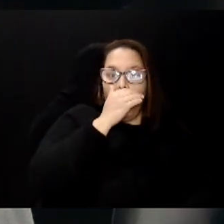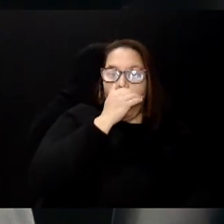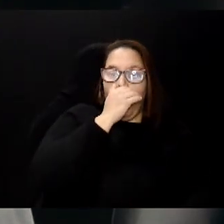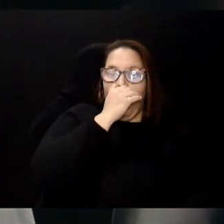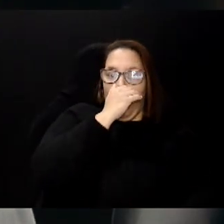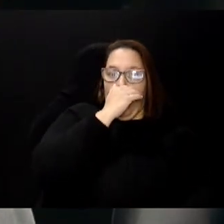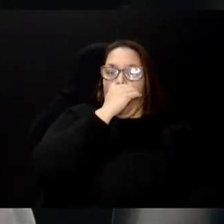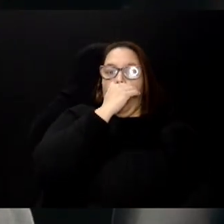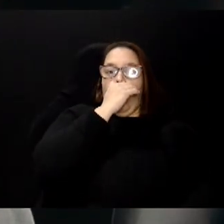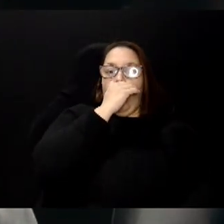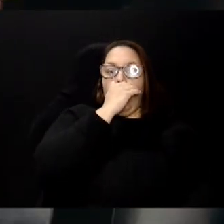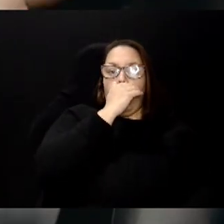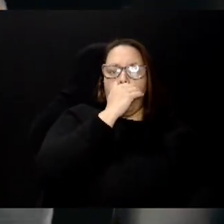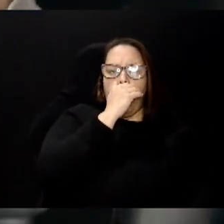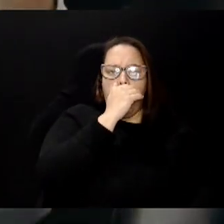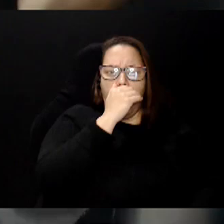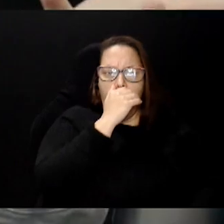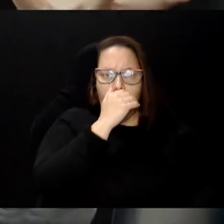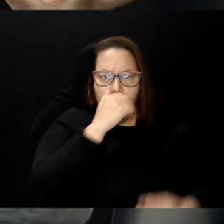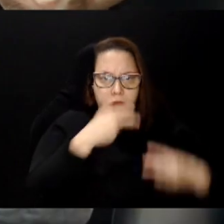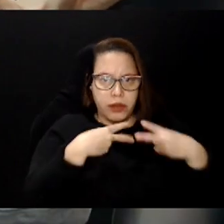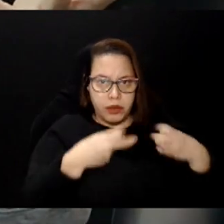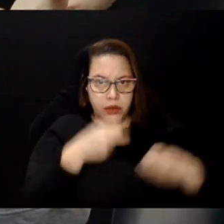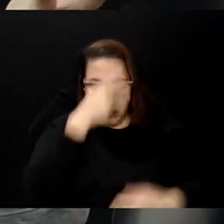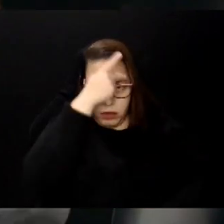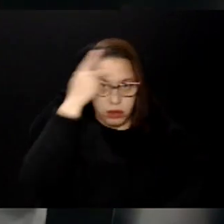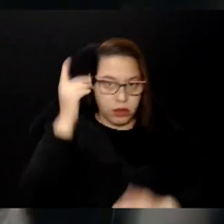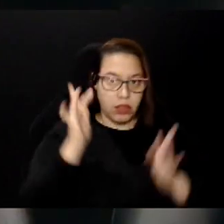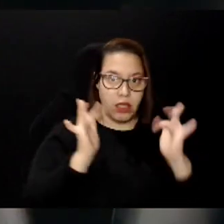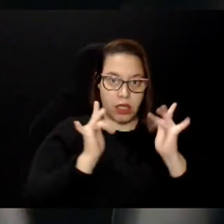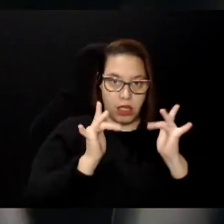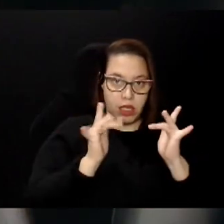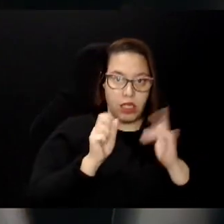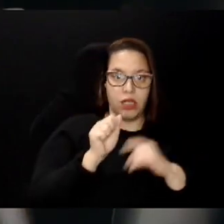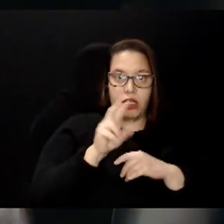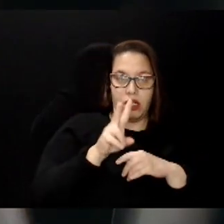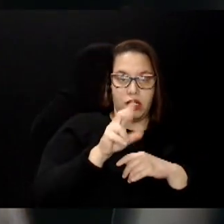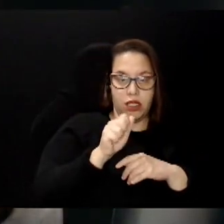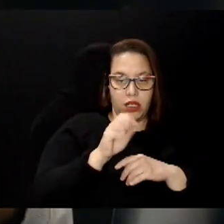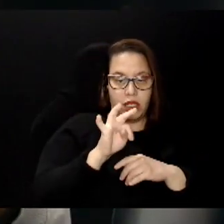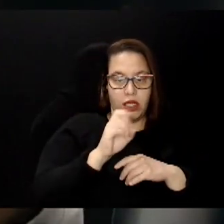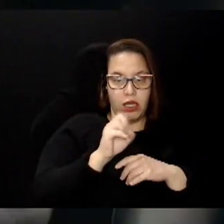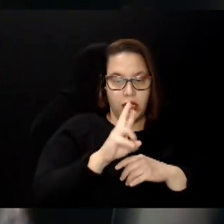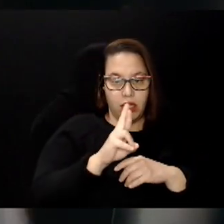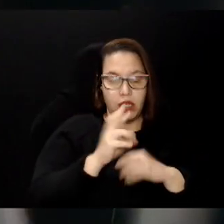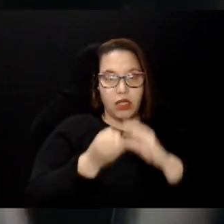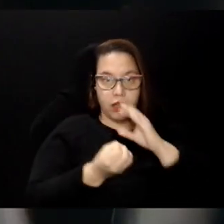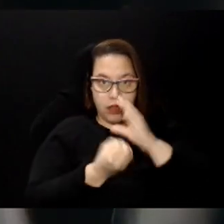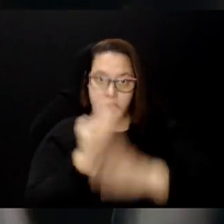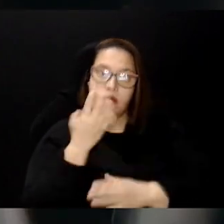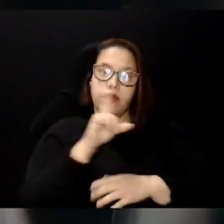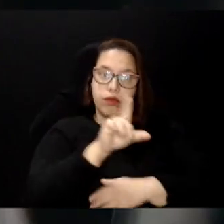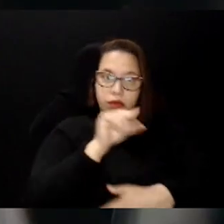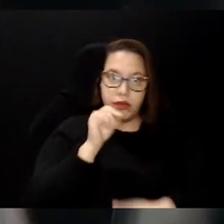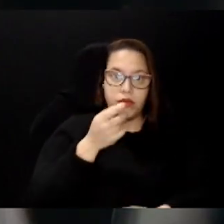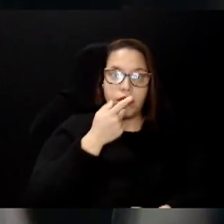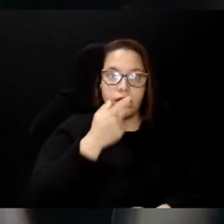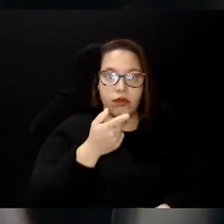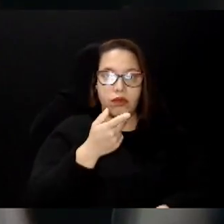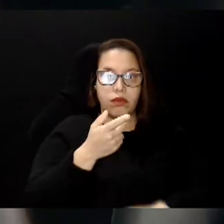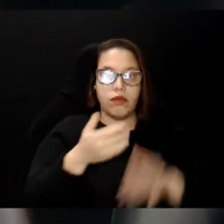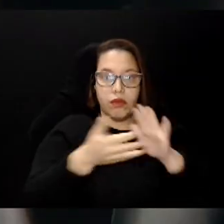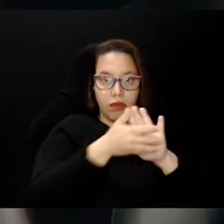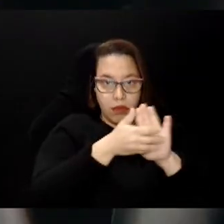começaram a perceber que tinha um monte de gente namorando os avatares. E aí eles criaram uma maneira de falar, gente, vamos tirar essa